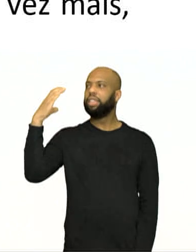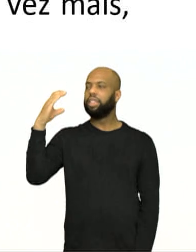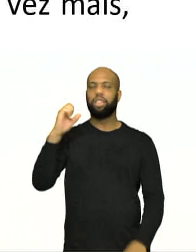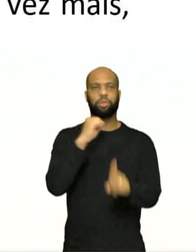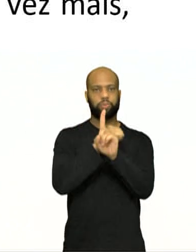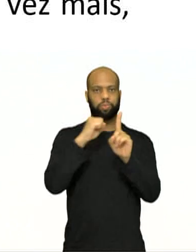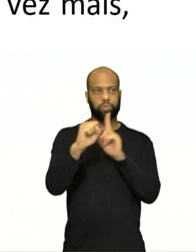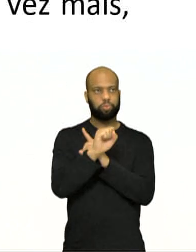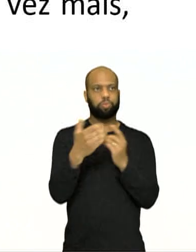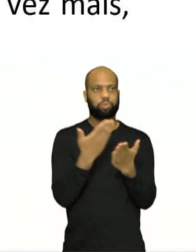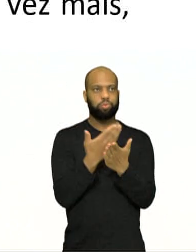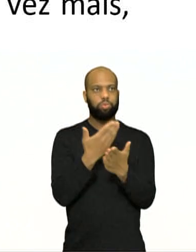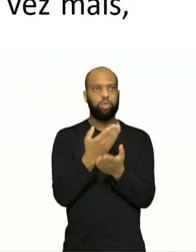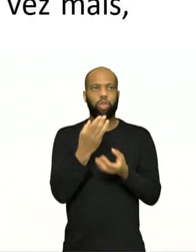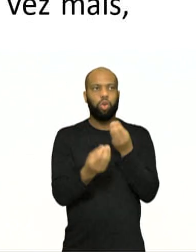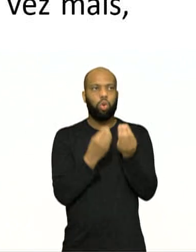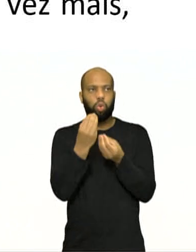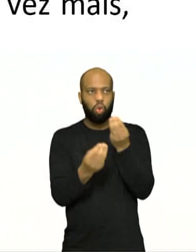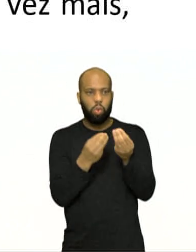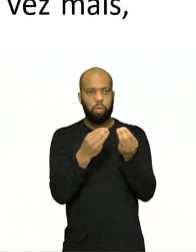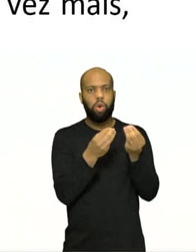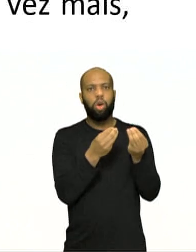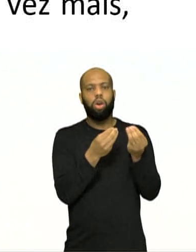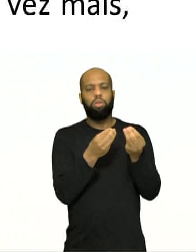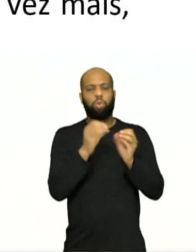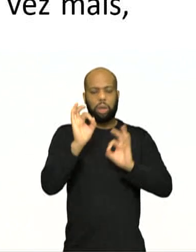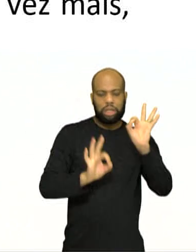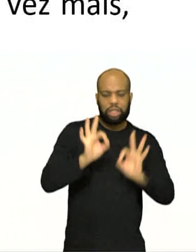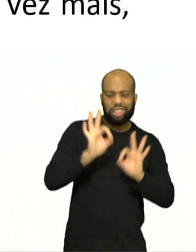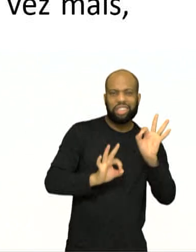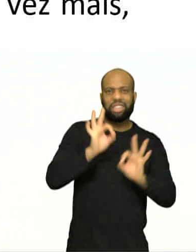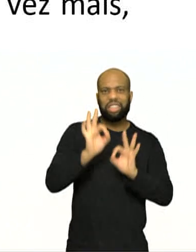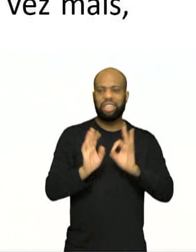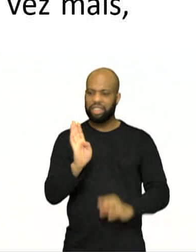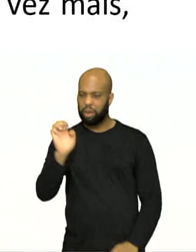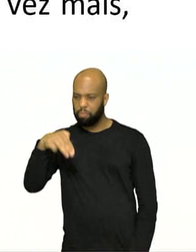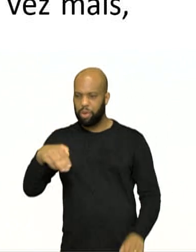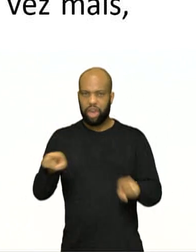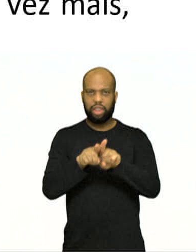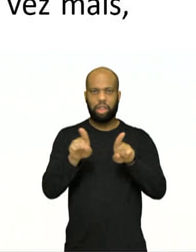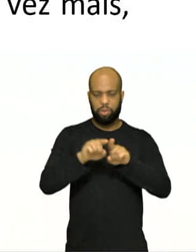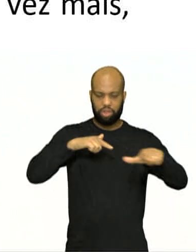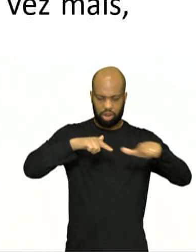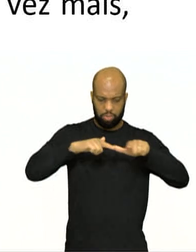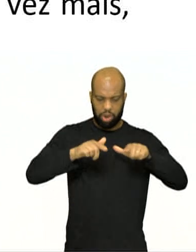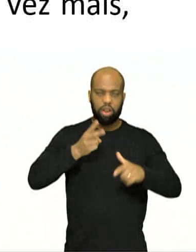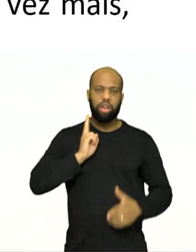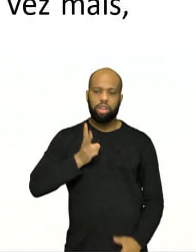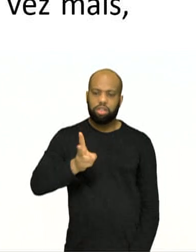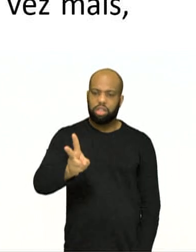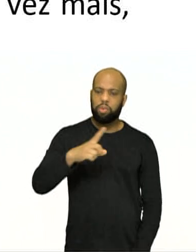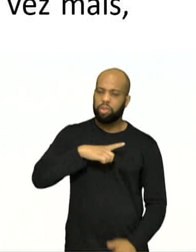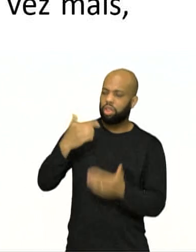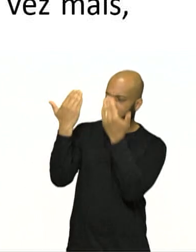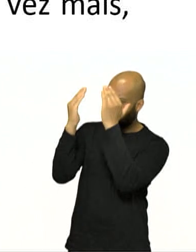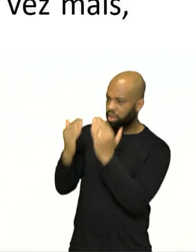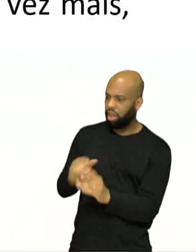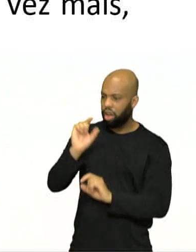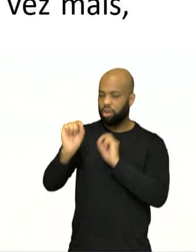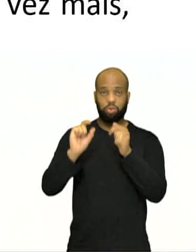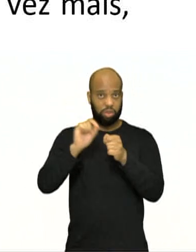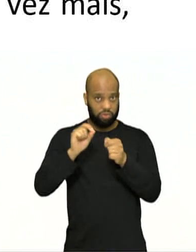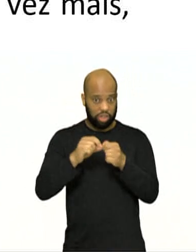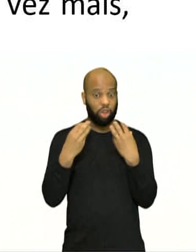social que estuda a produção, distribuição e consumo de bens e serviços. Está sempre analisando o que